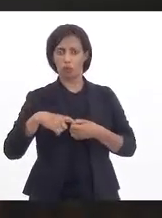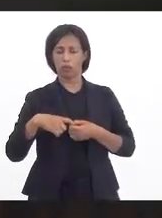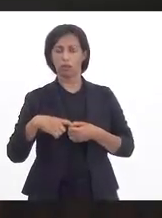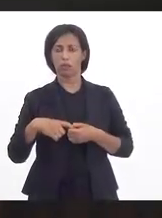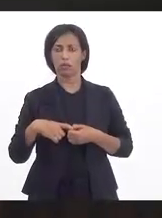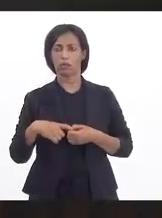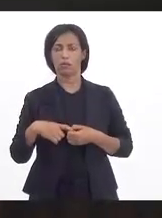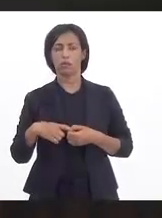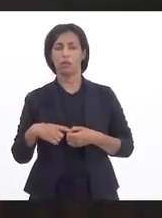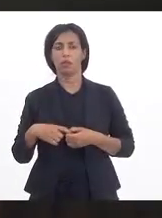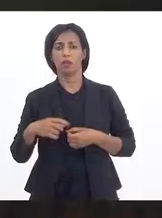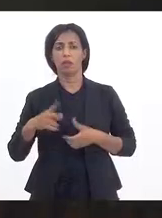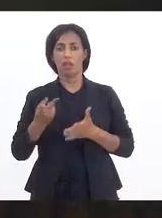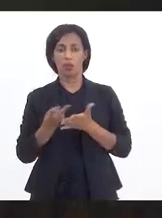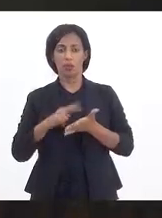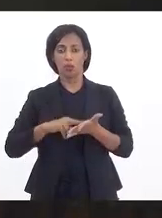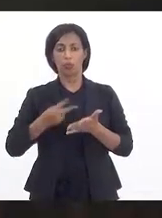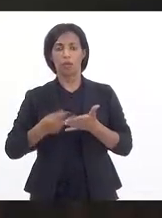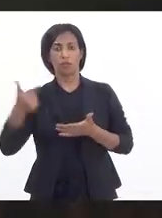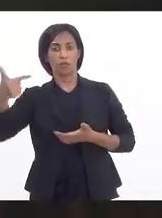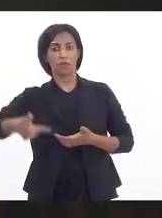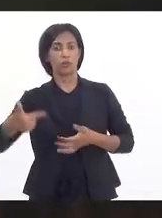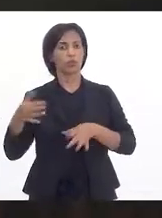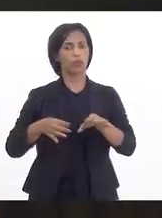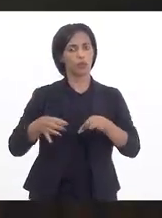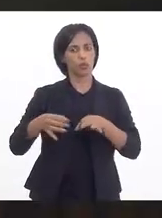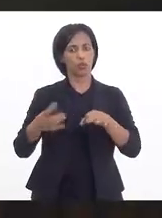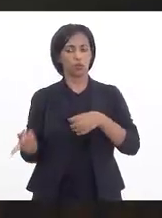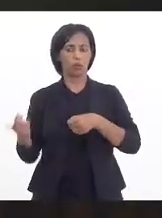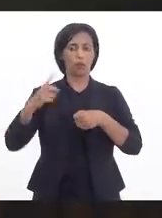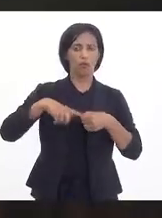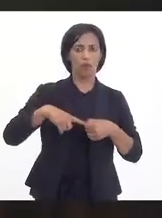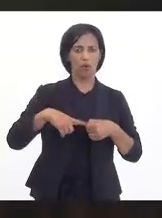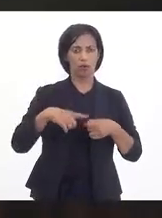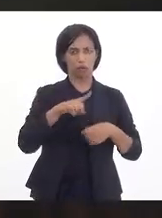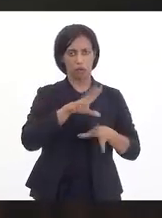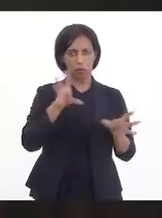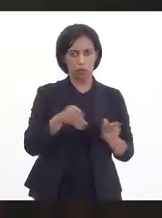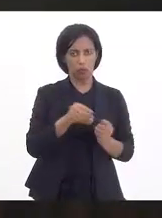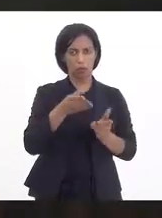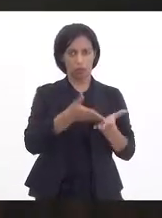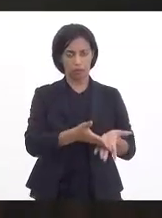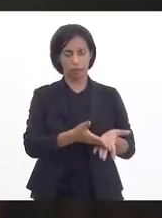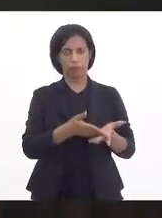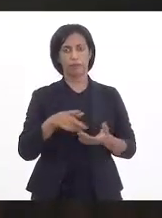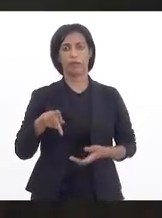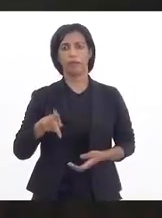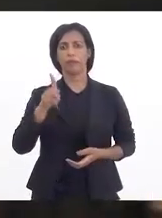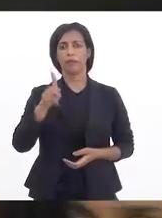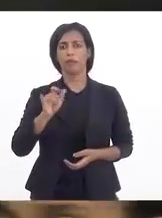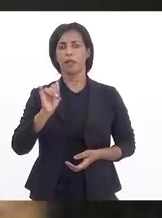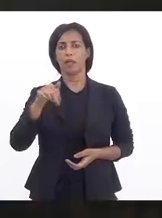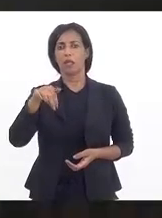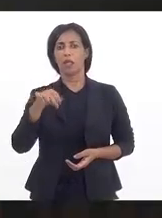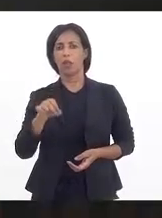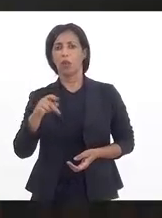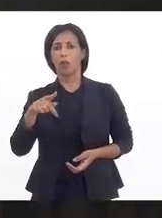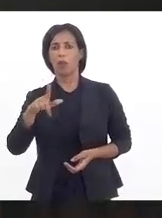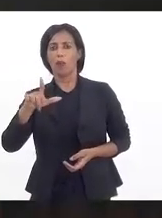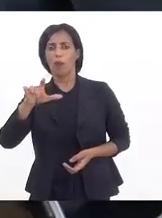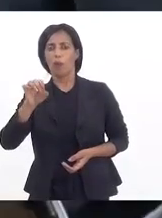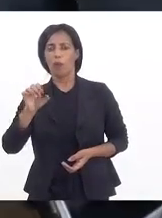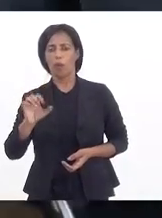eu vou inverter a porta aqui vou para o segundo projeto depois a gente retorna Deputado Kinoplex presente